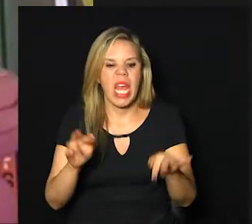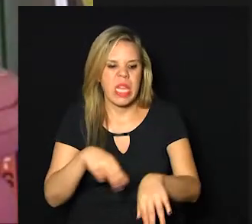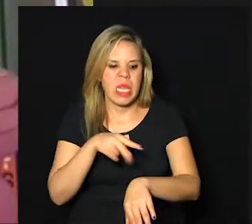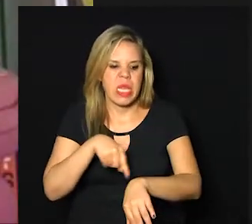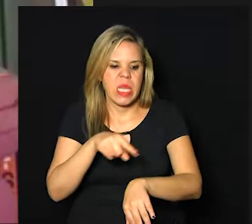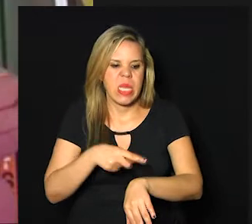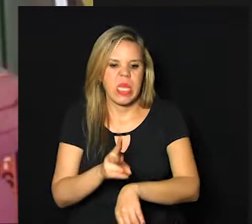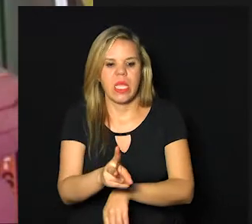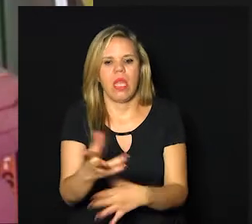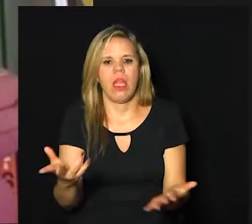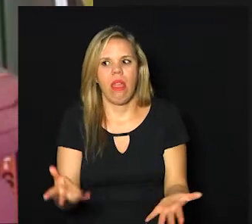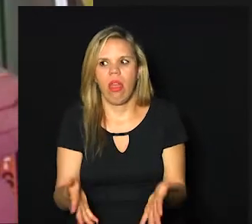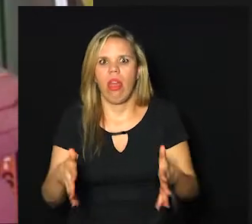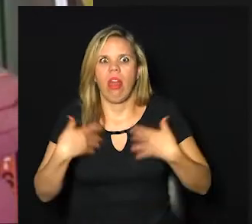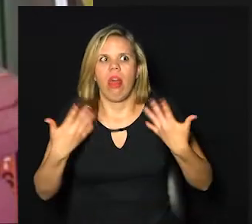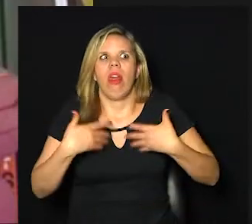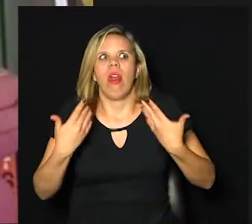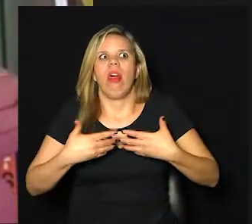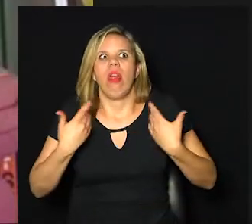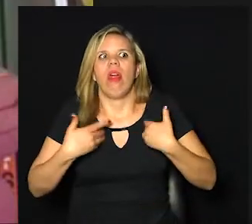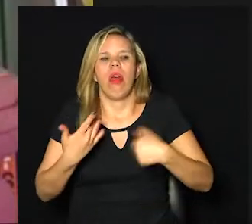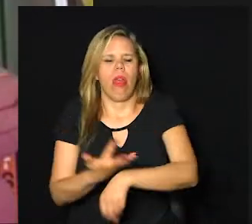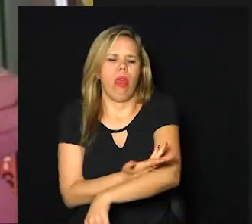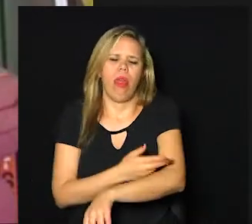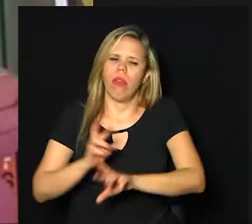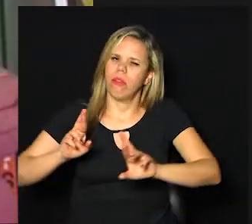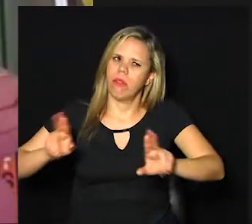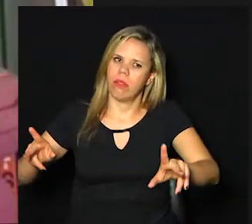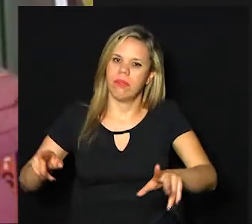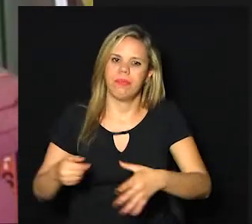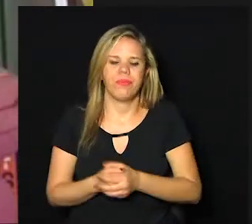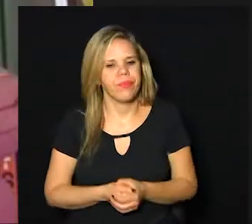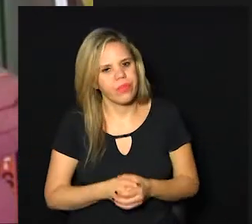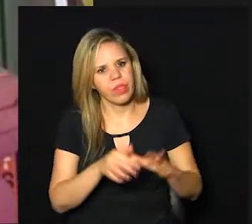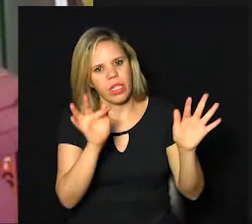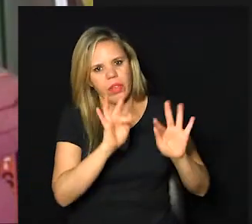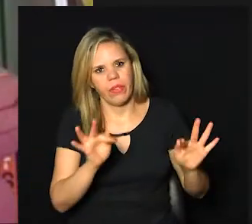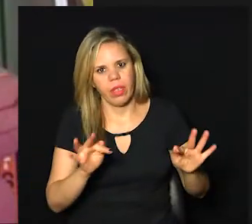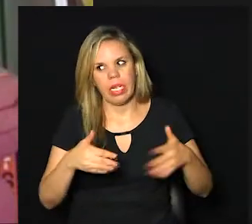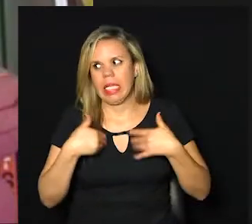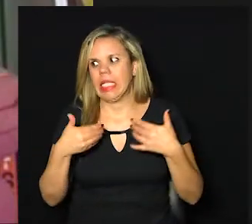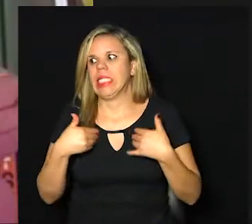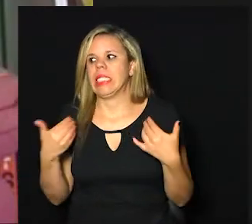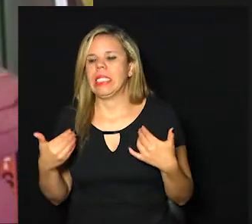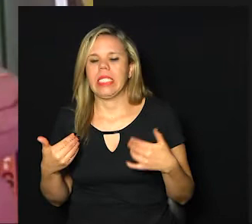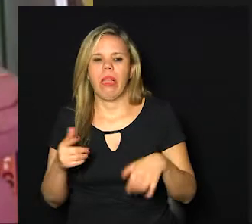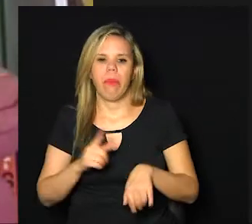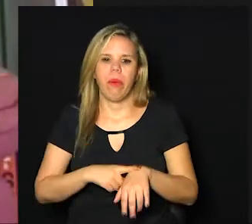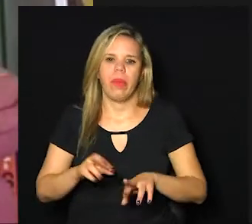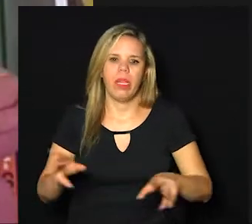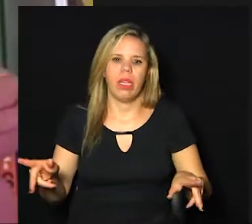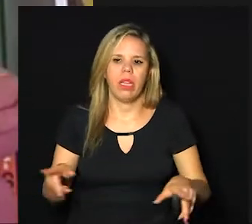felicidade é euforia, e são emoções diferentes, felicidade e euforia. E as pessoas ficam buscando